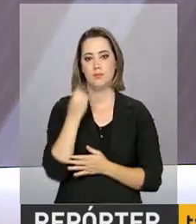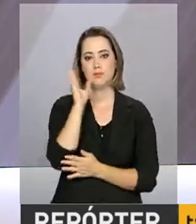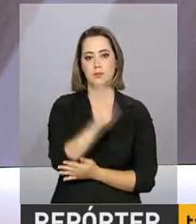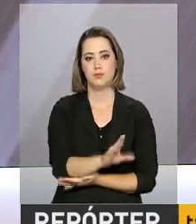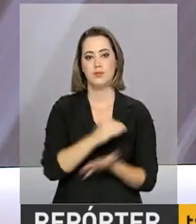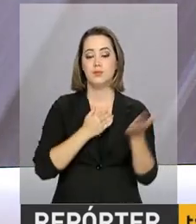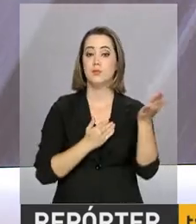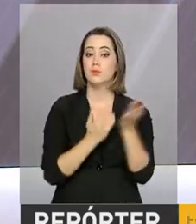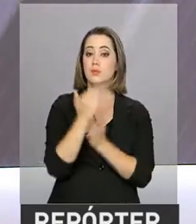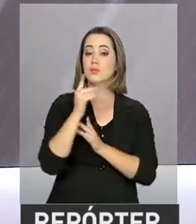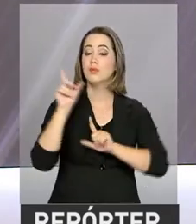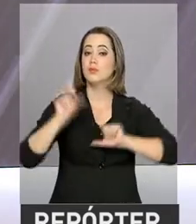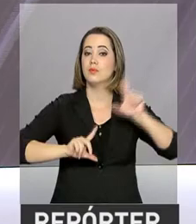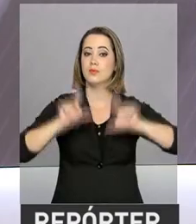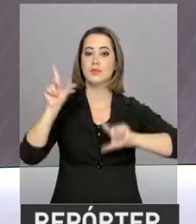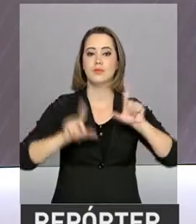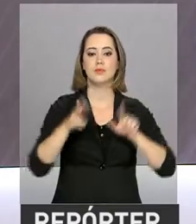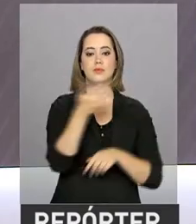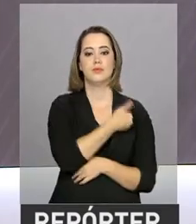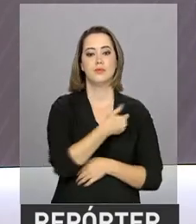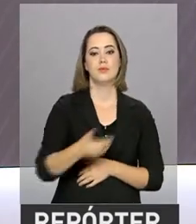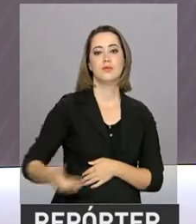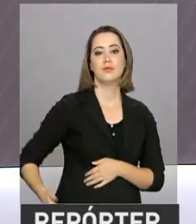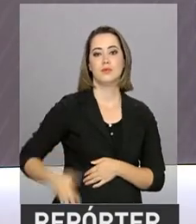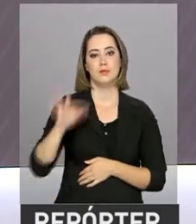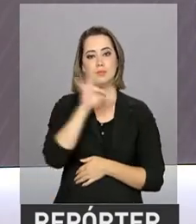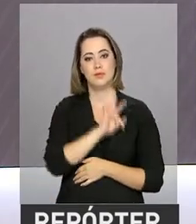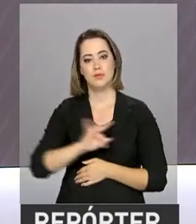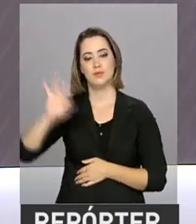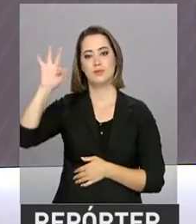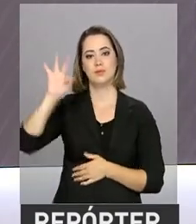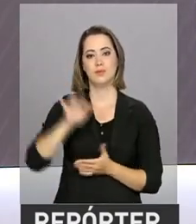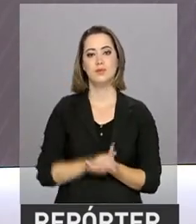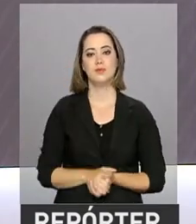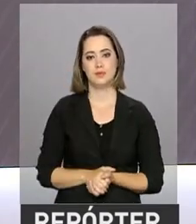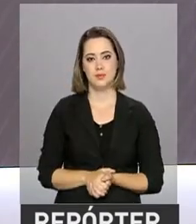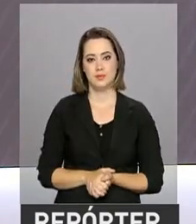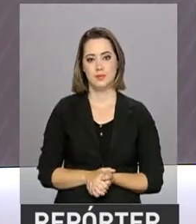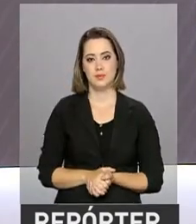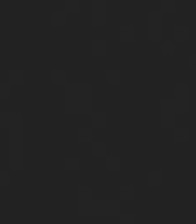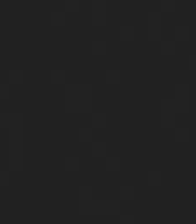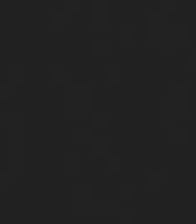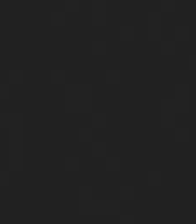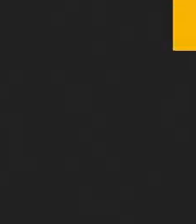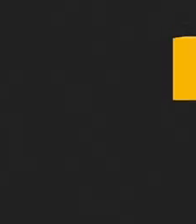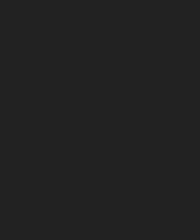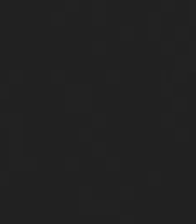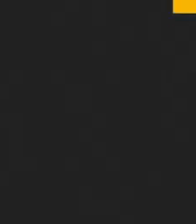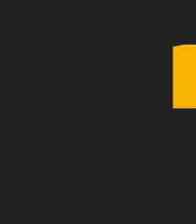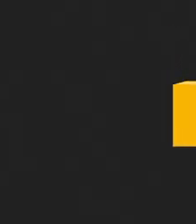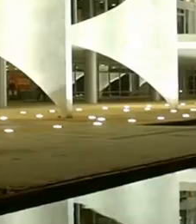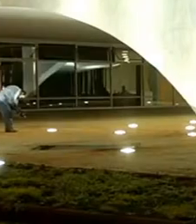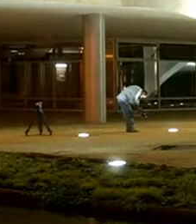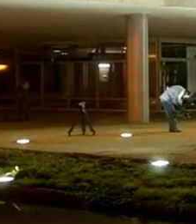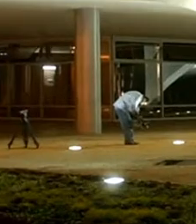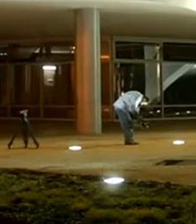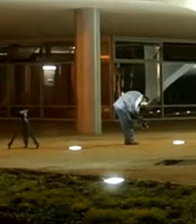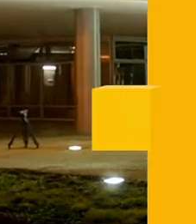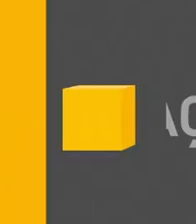boa tarde para você e continue com a gente aqui na NBR, a TV do Governo Federal.